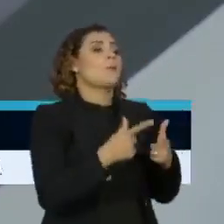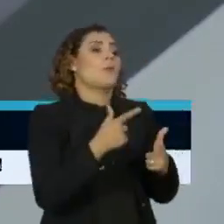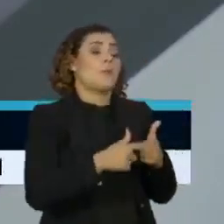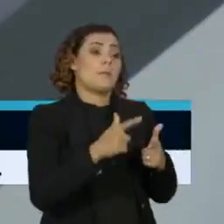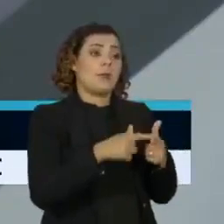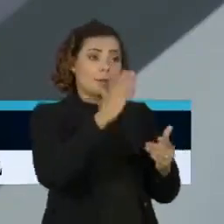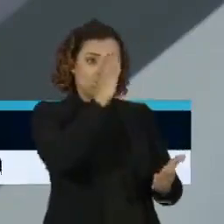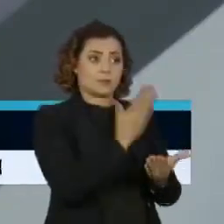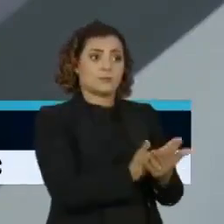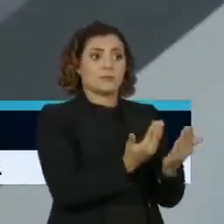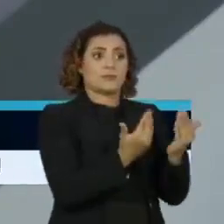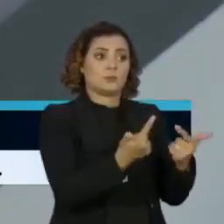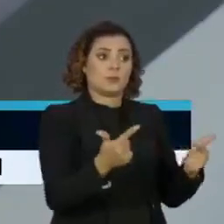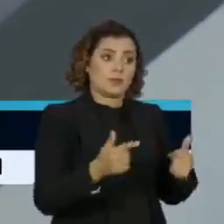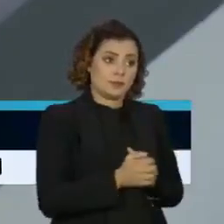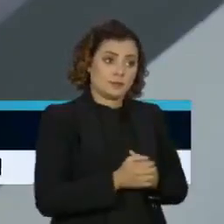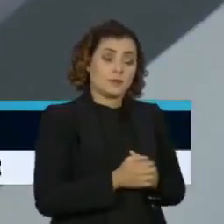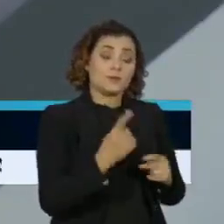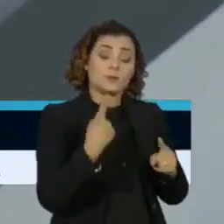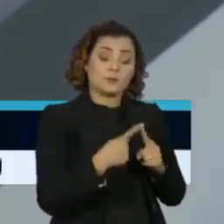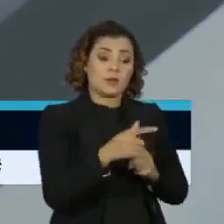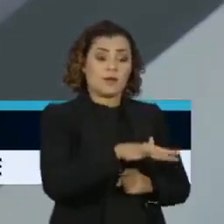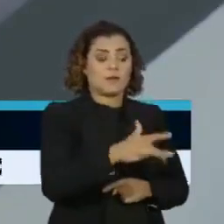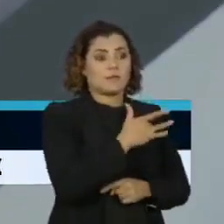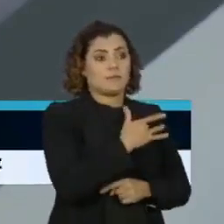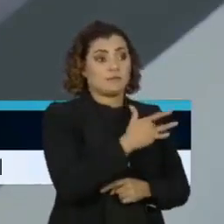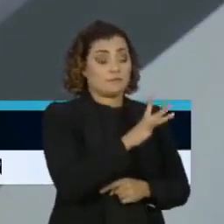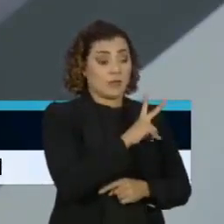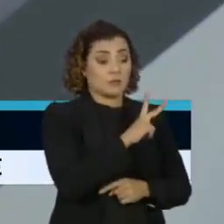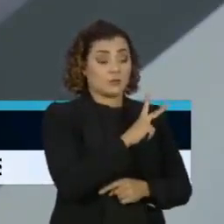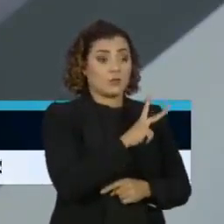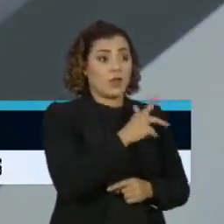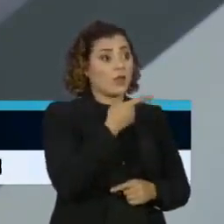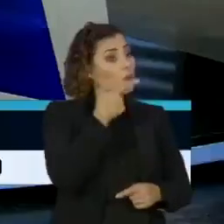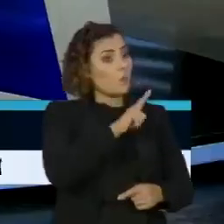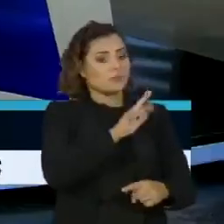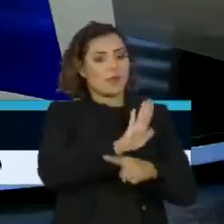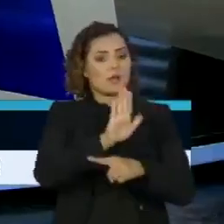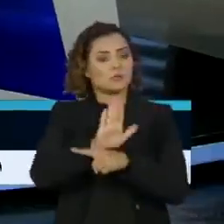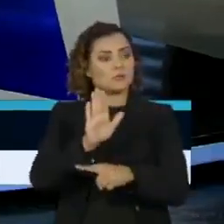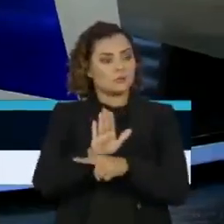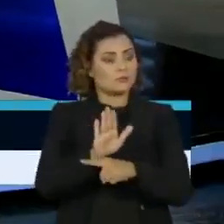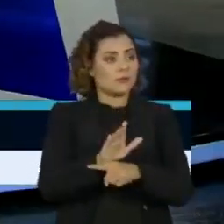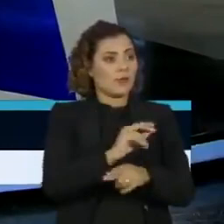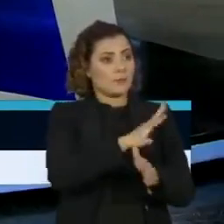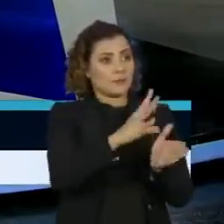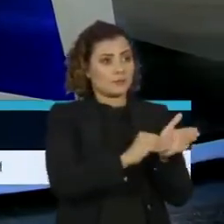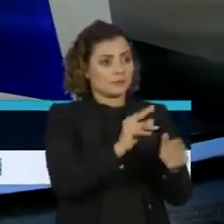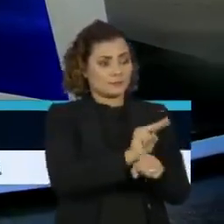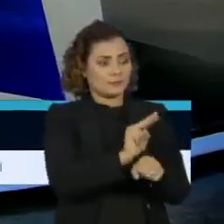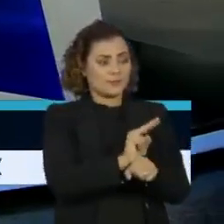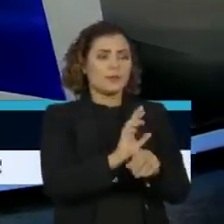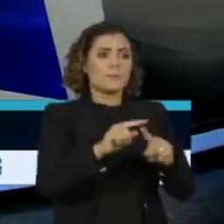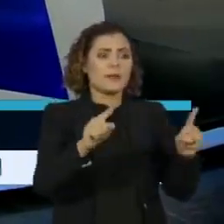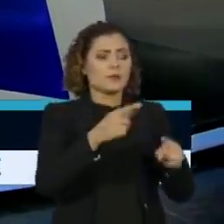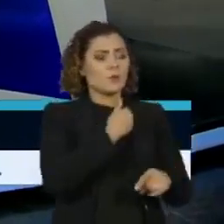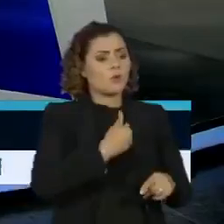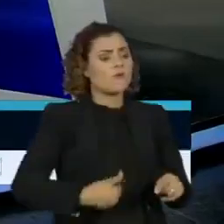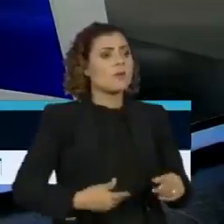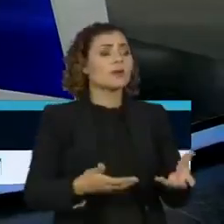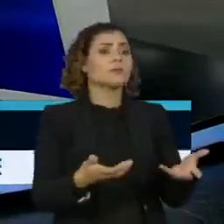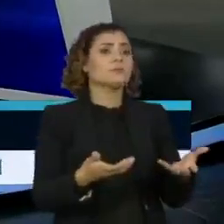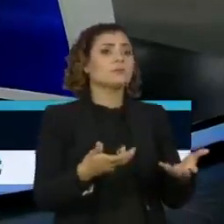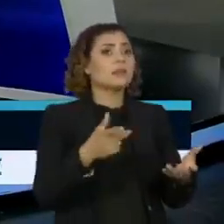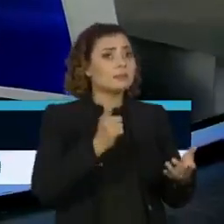credibilidade, né? Eles querem uma participação maior do setor privado para ajudar a conservar a Amazônia. Isso faz muito sentido para um governo que